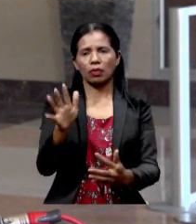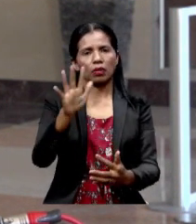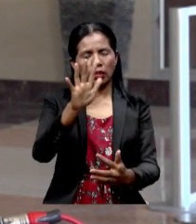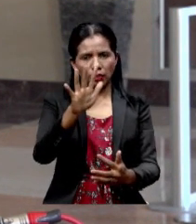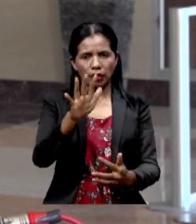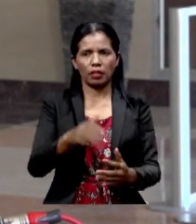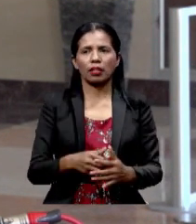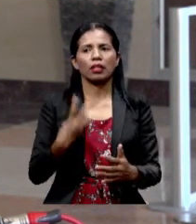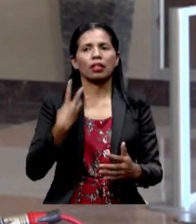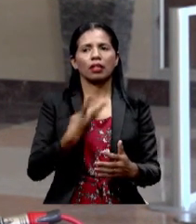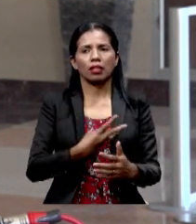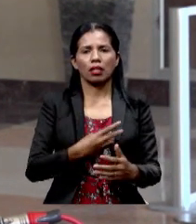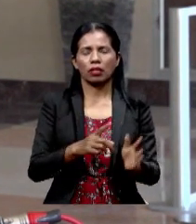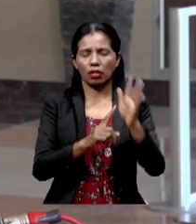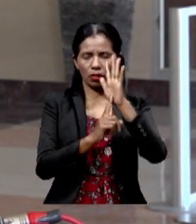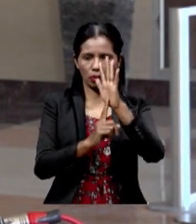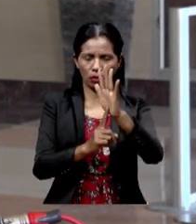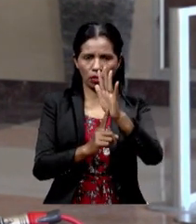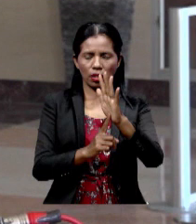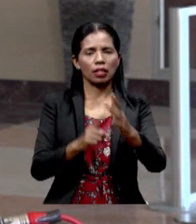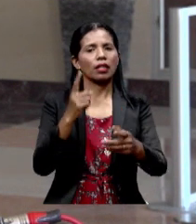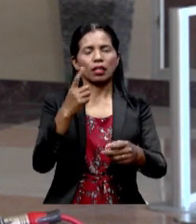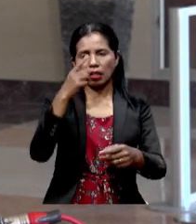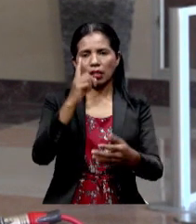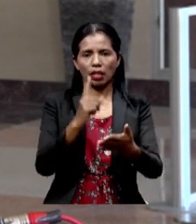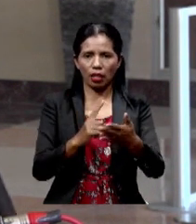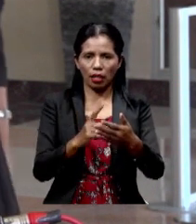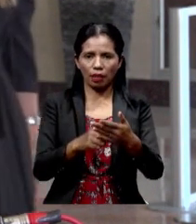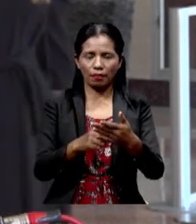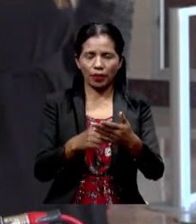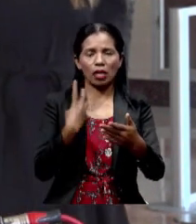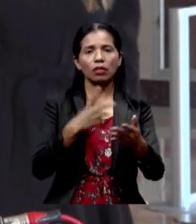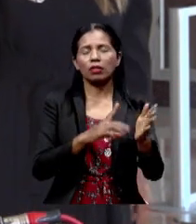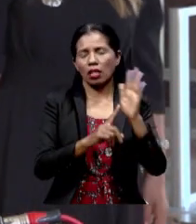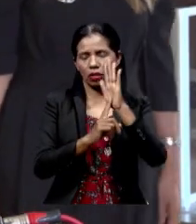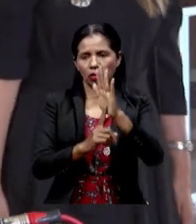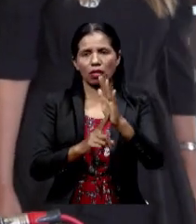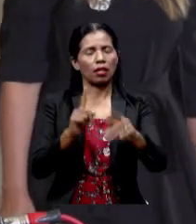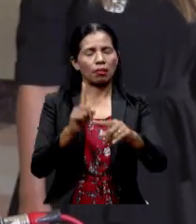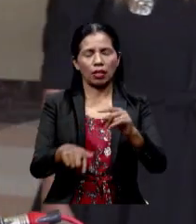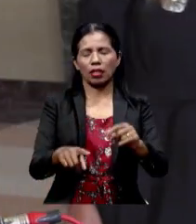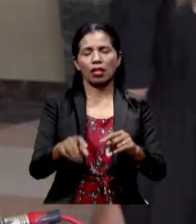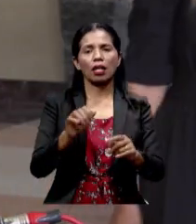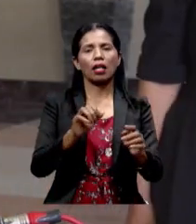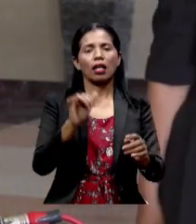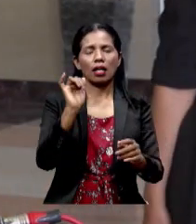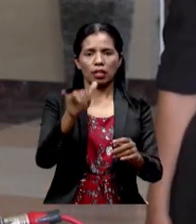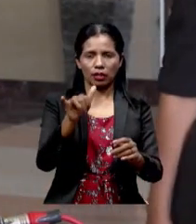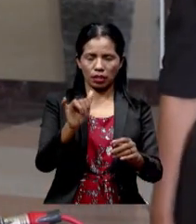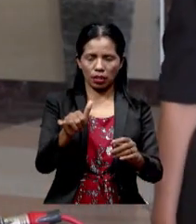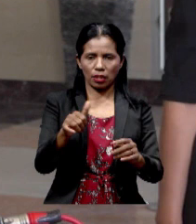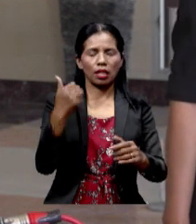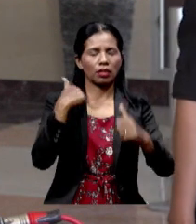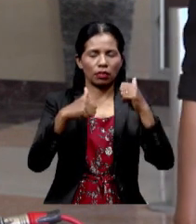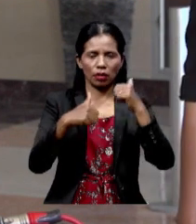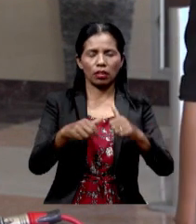maca, e ta sa hausei a torre na baca, ta clabele, aceita atividades internacional rua da